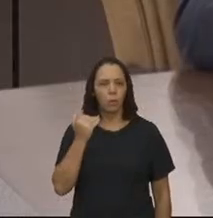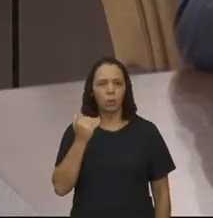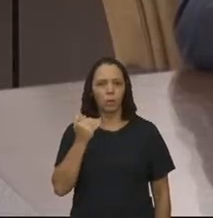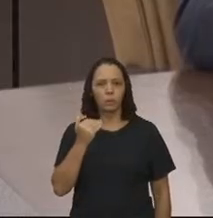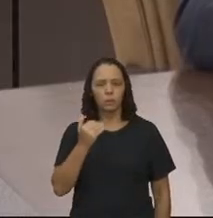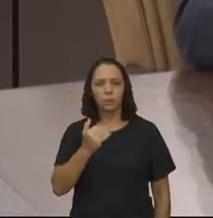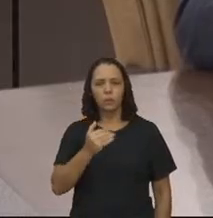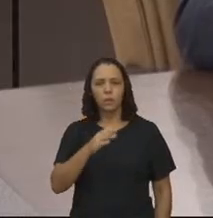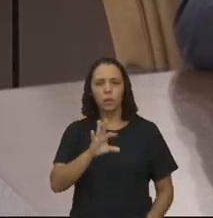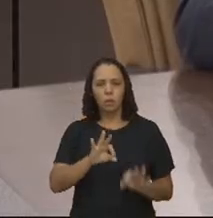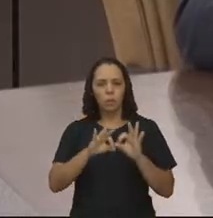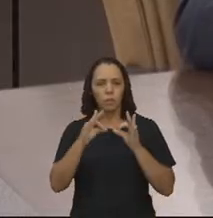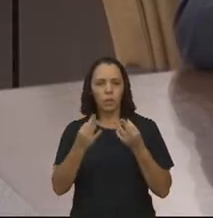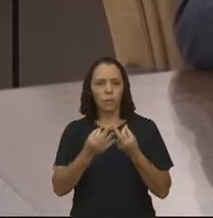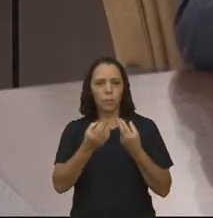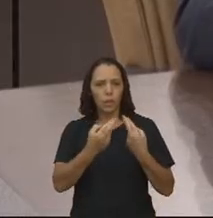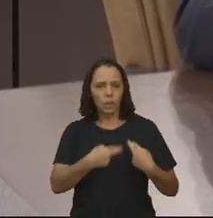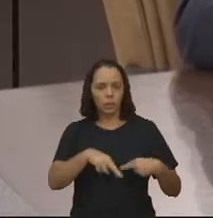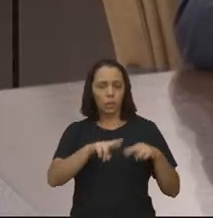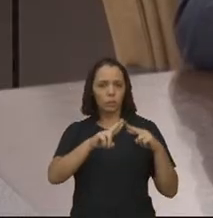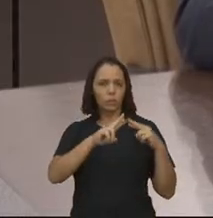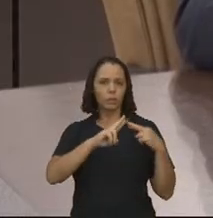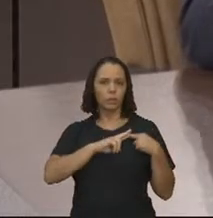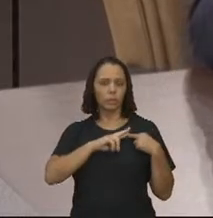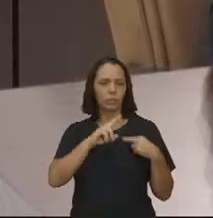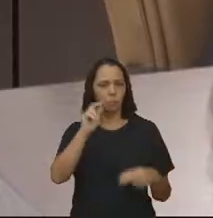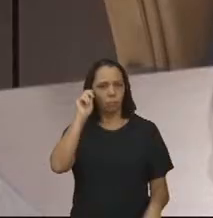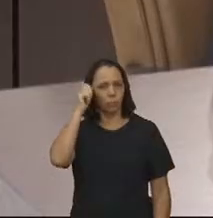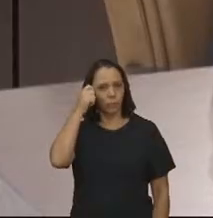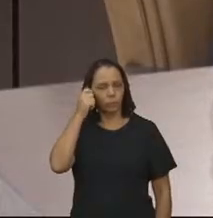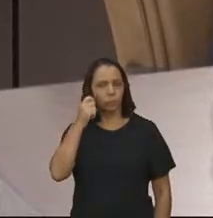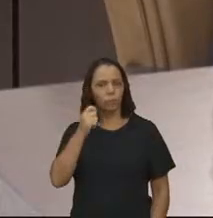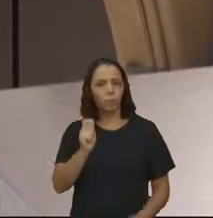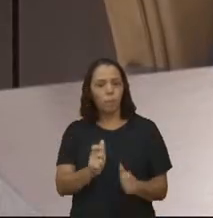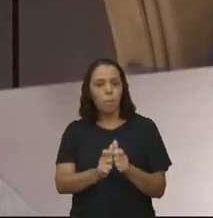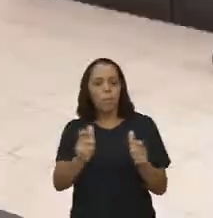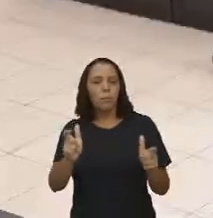lutada e mais pessoas felizes. Favorável.